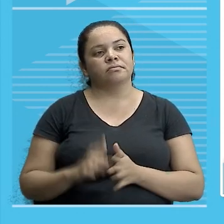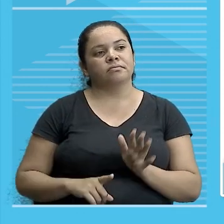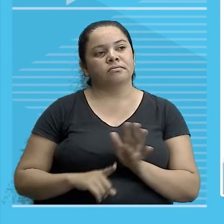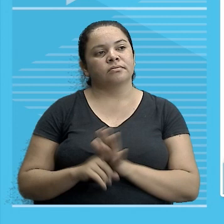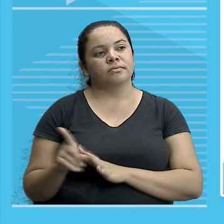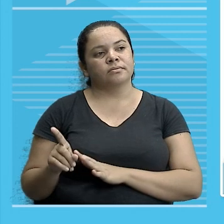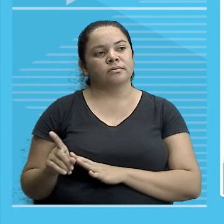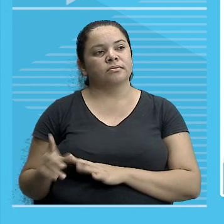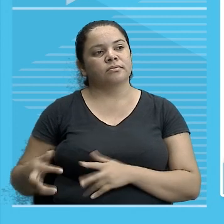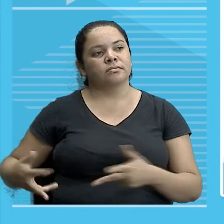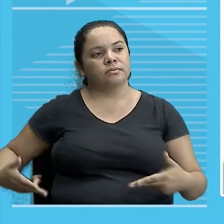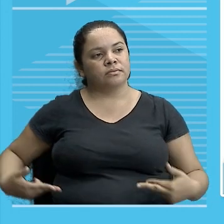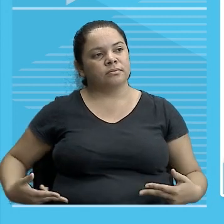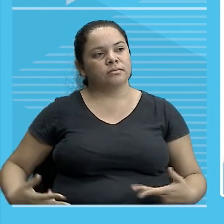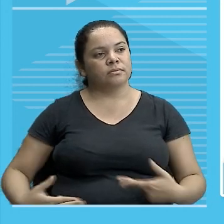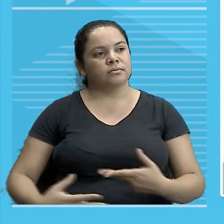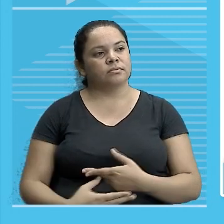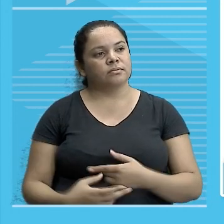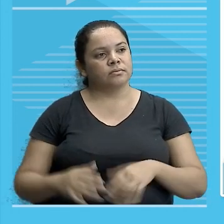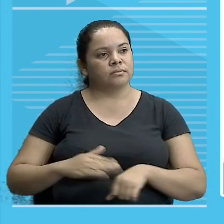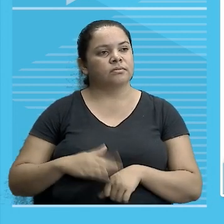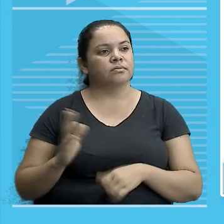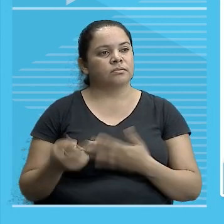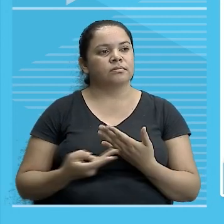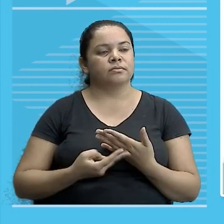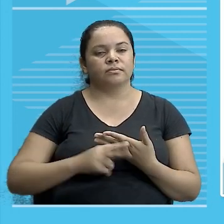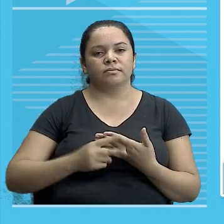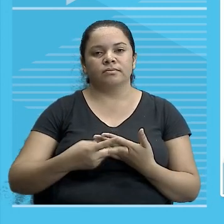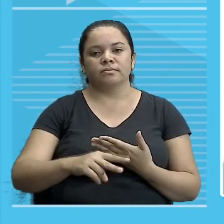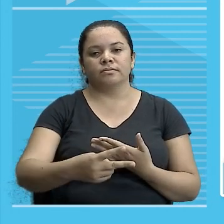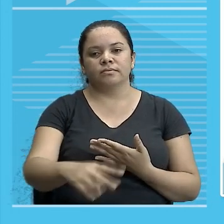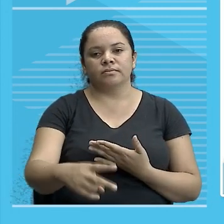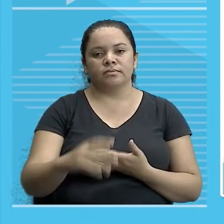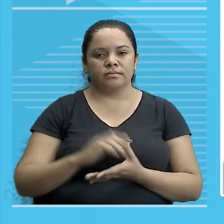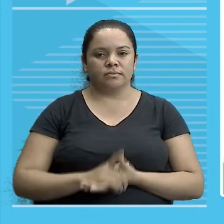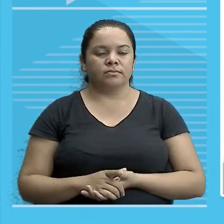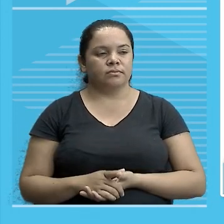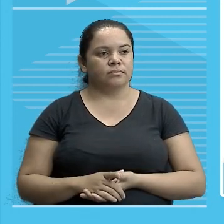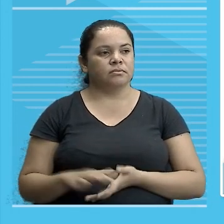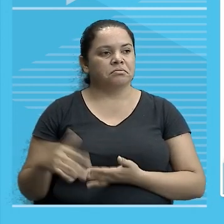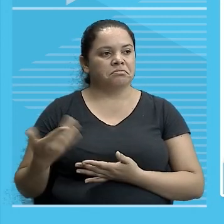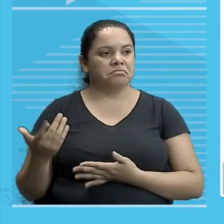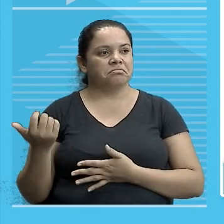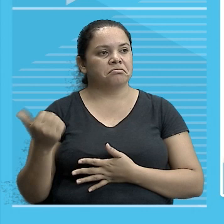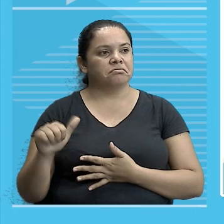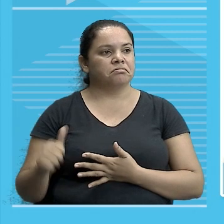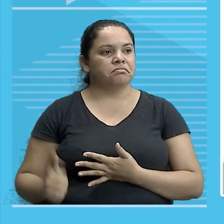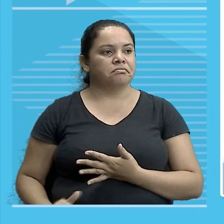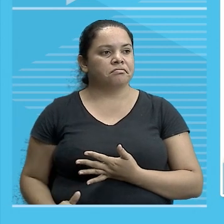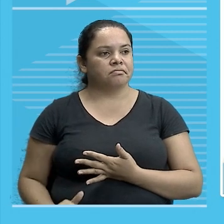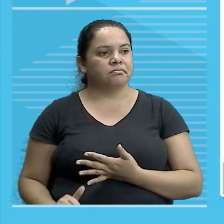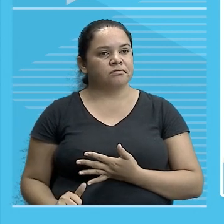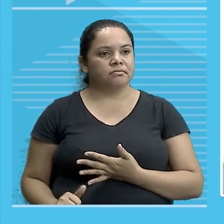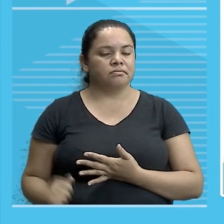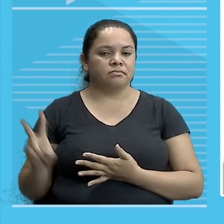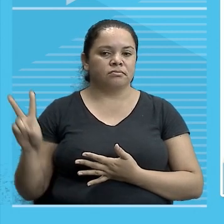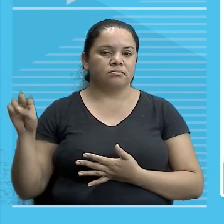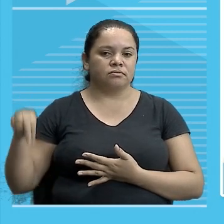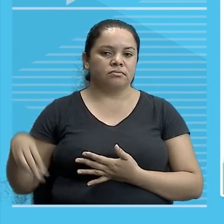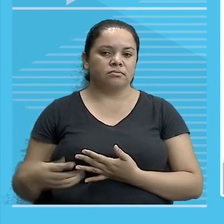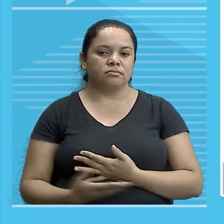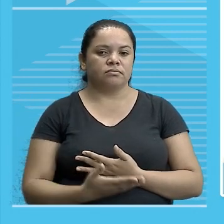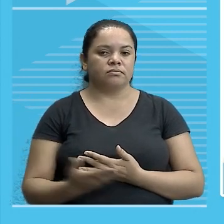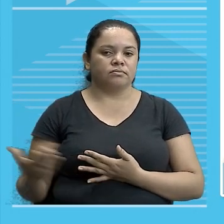vai ter mais consequência, comprometeria mais a função digestória? Qual dos dois? 2 minutos,